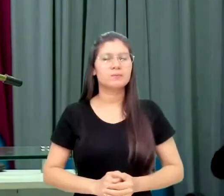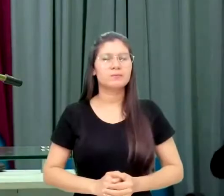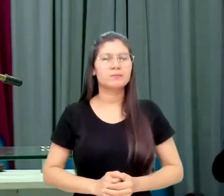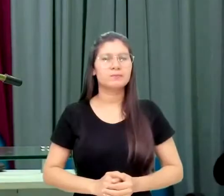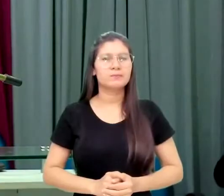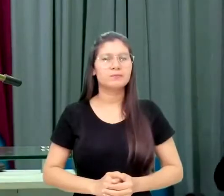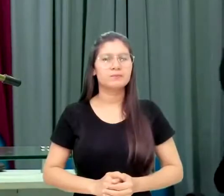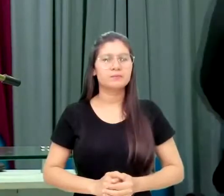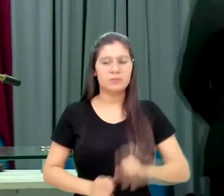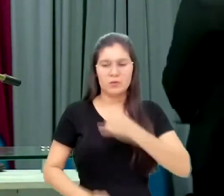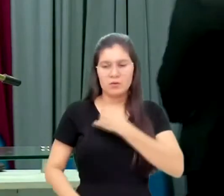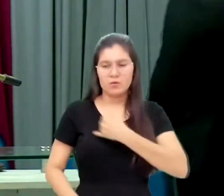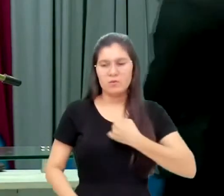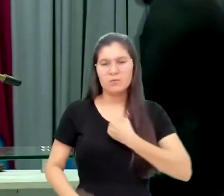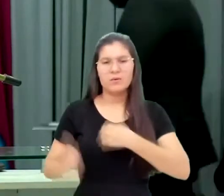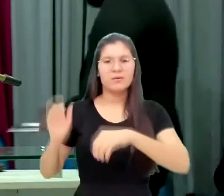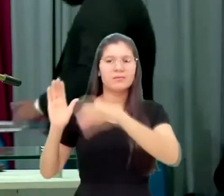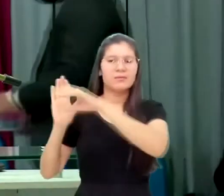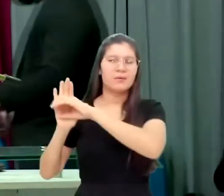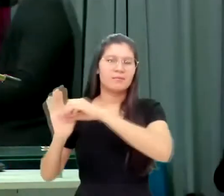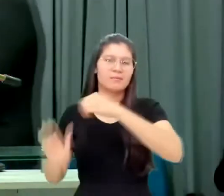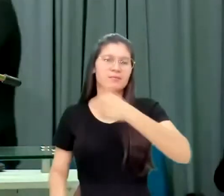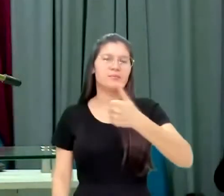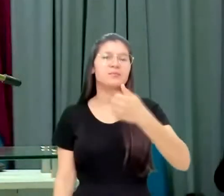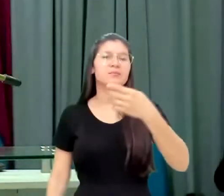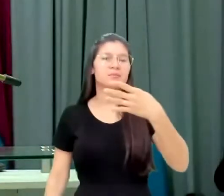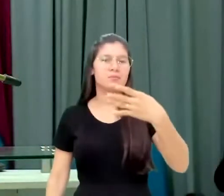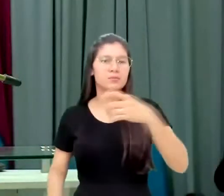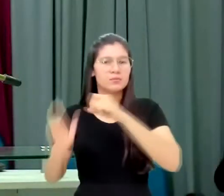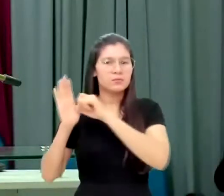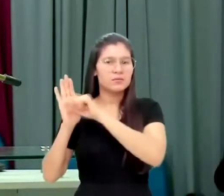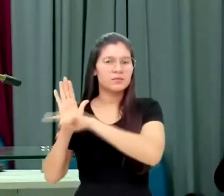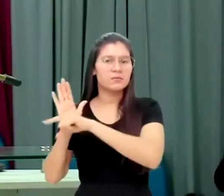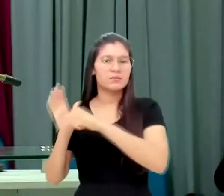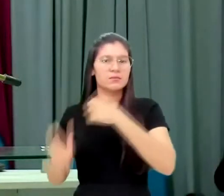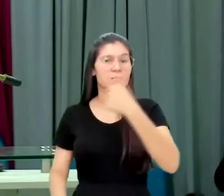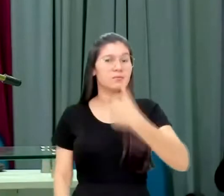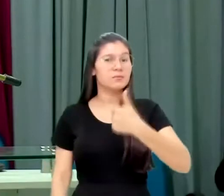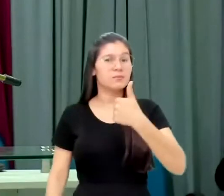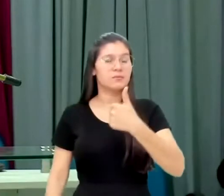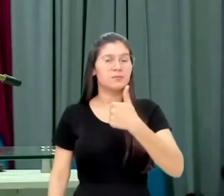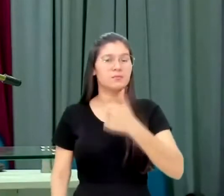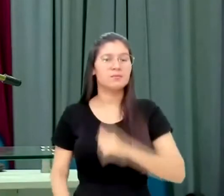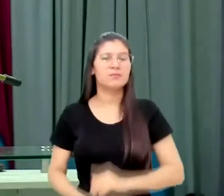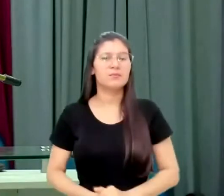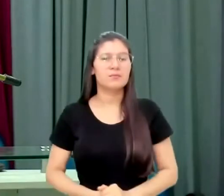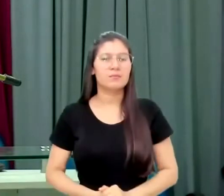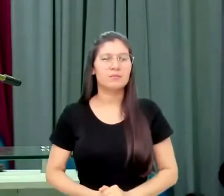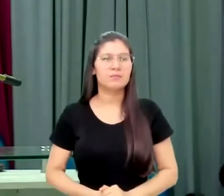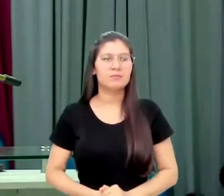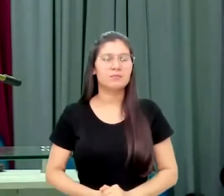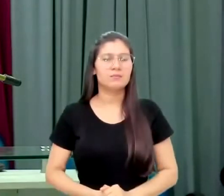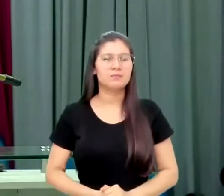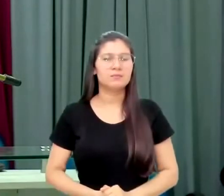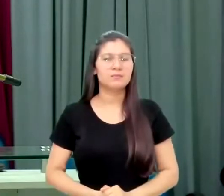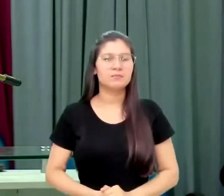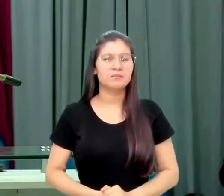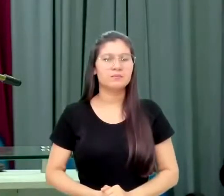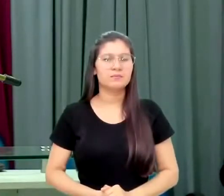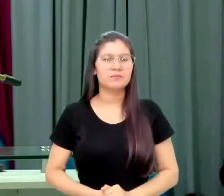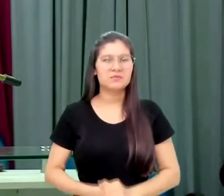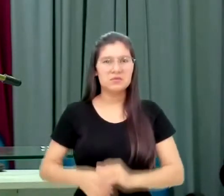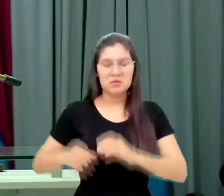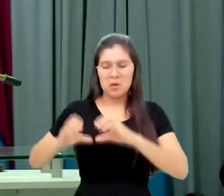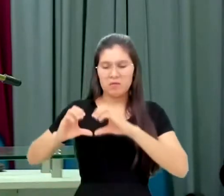João, capítulo 14, versículo de número 1. Diz: não se turbe o vosso